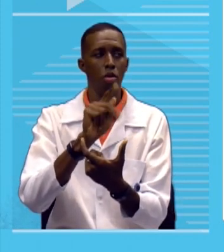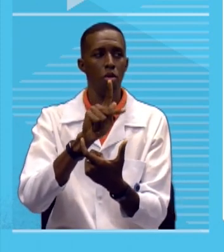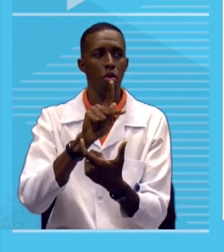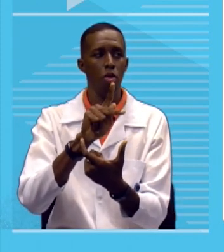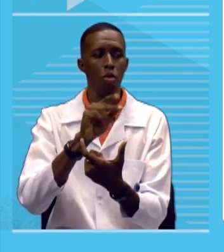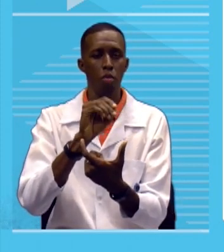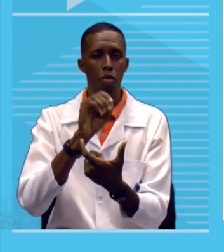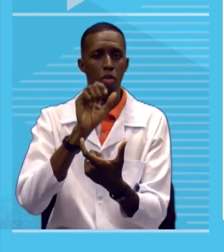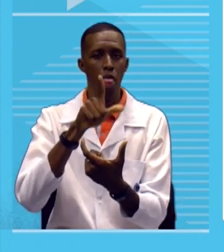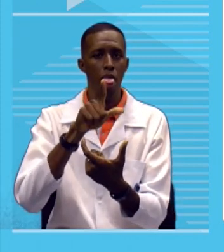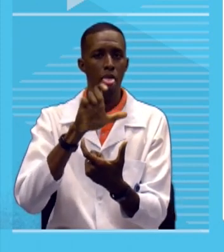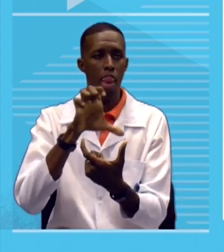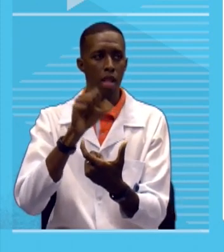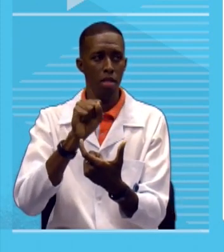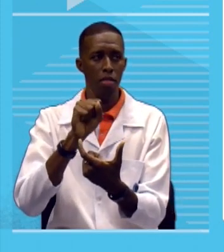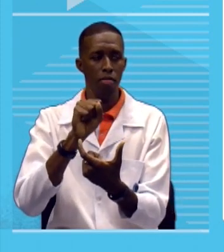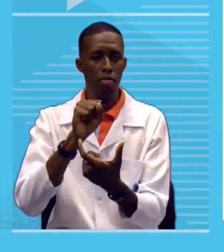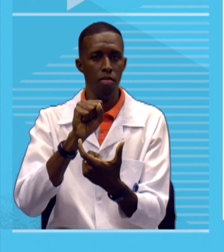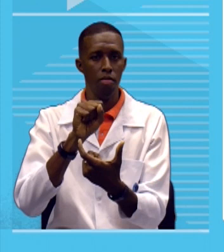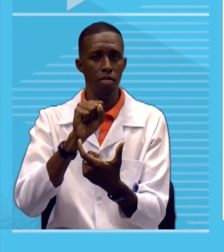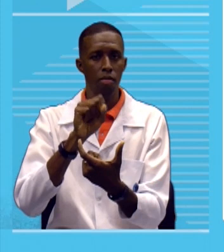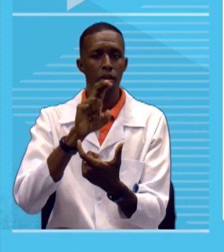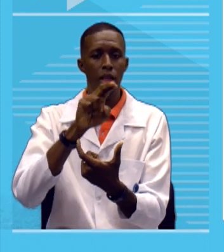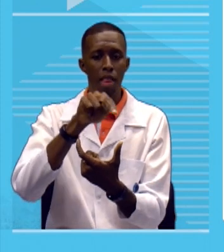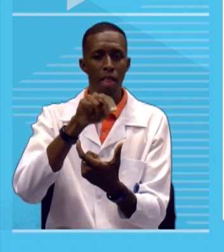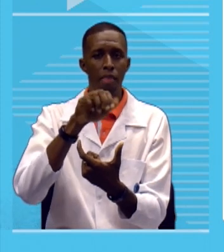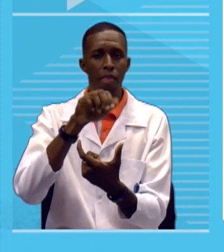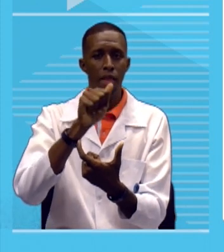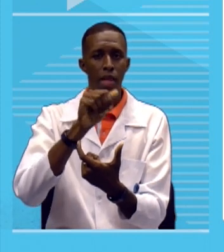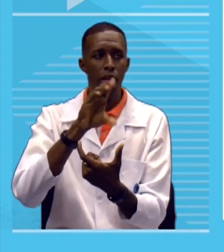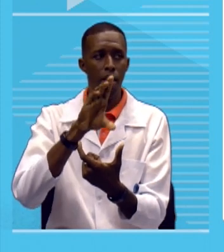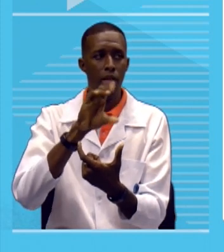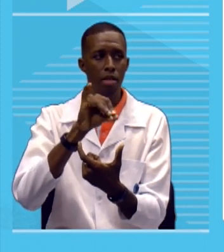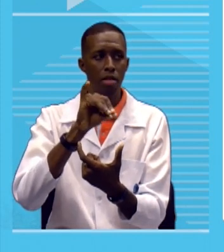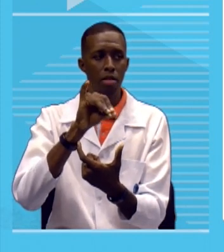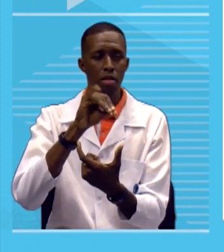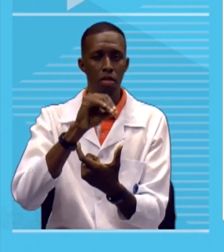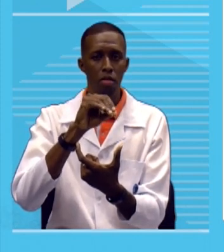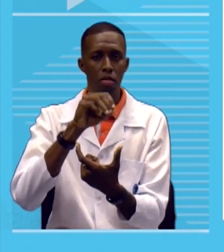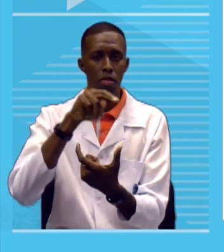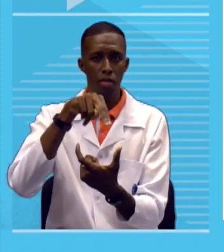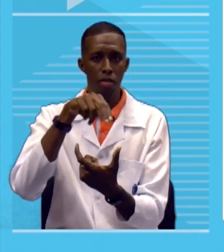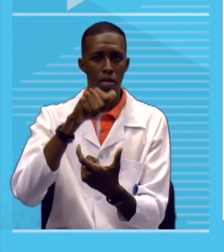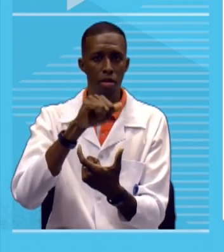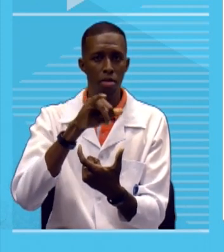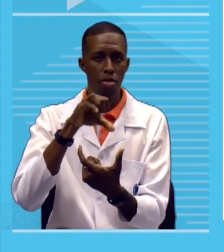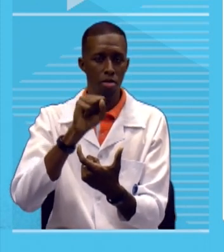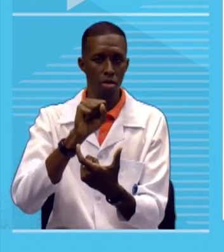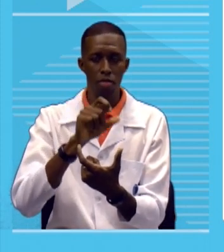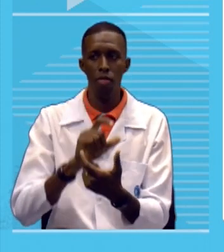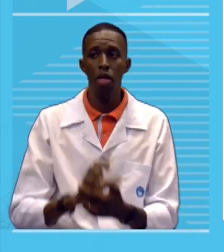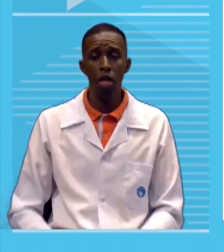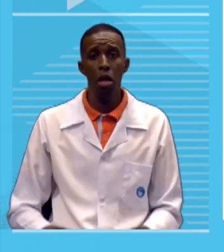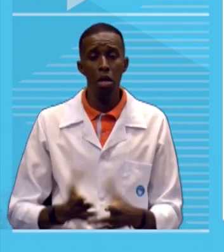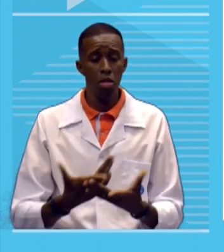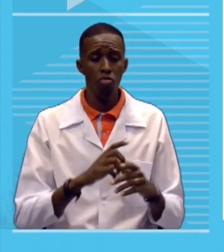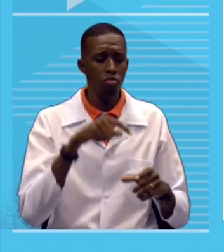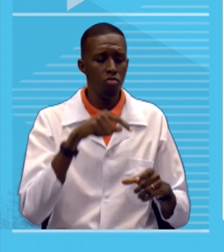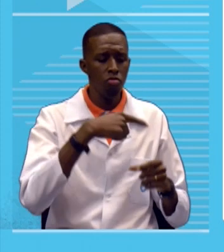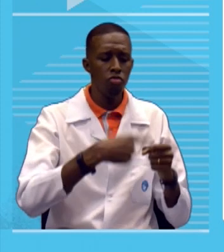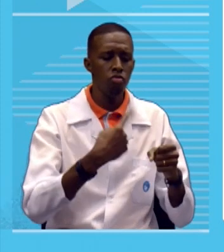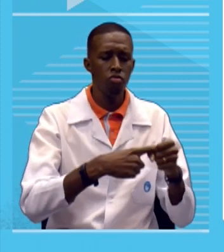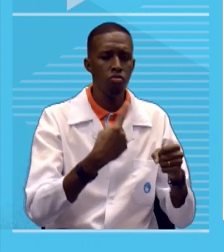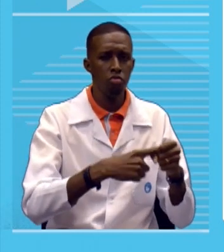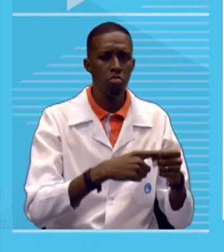As metrópoles nacionais, porque são cidades que possuem uma grande influência econômica, política